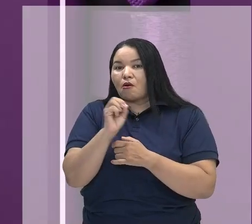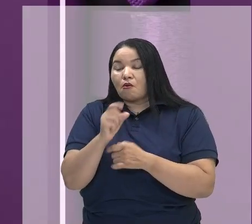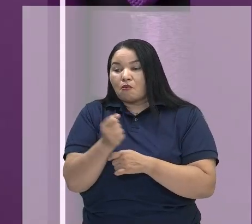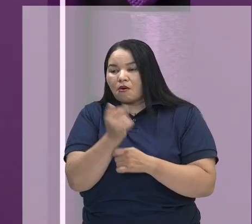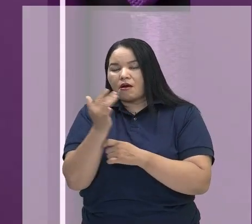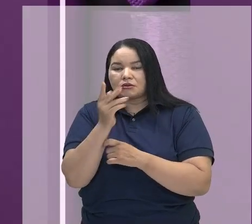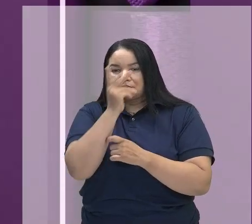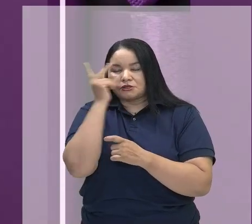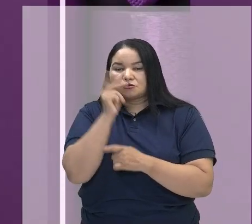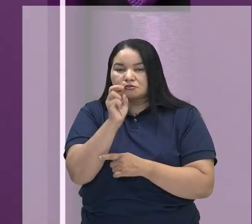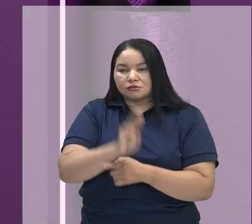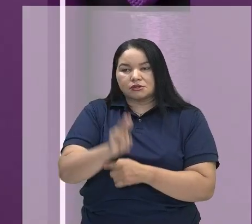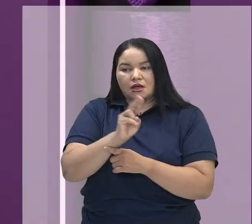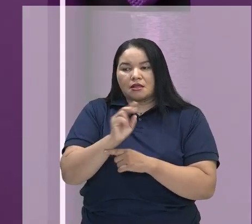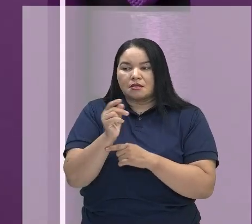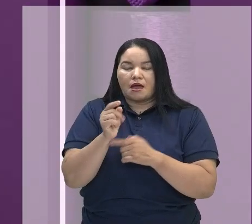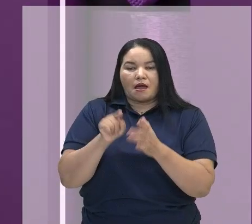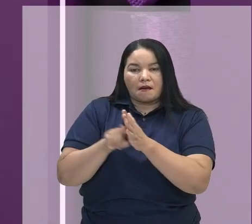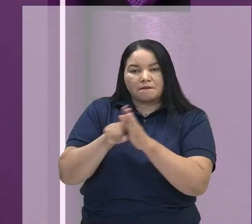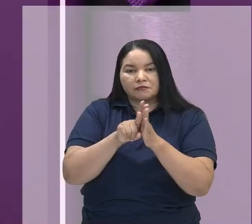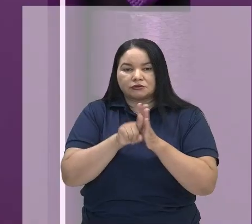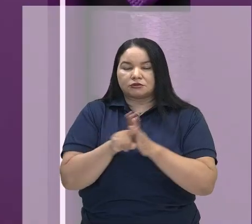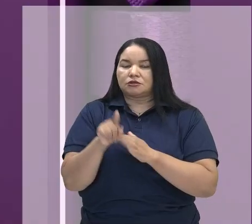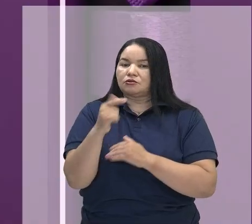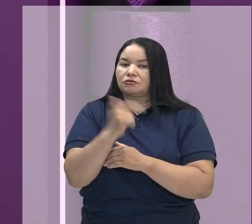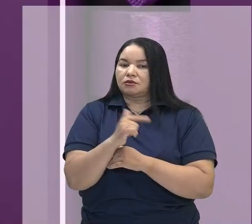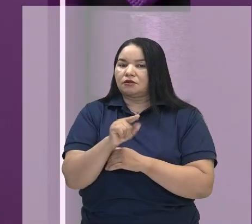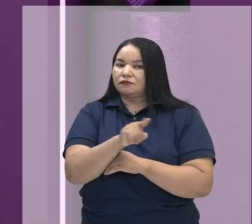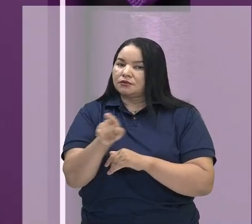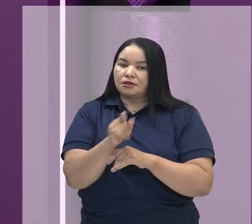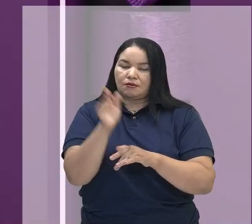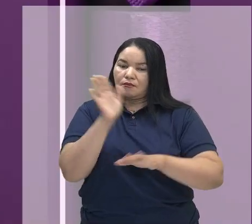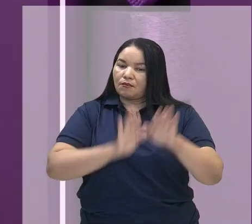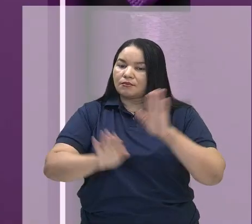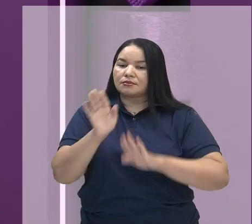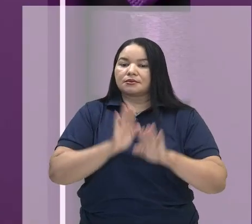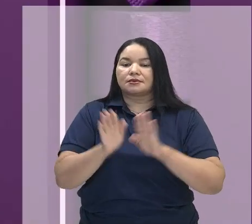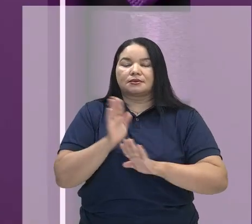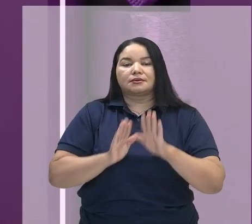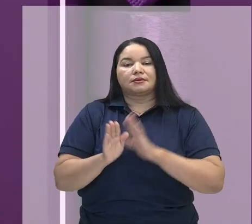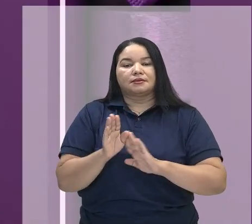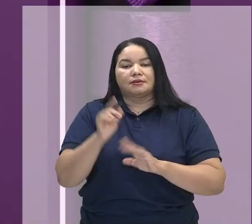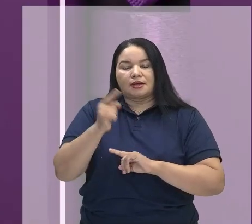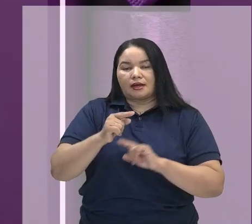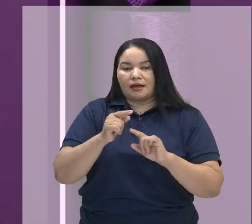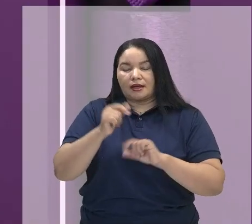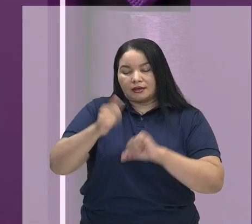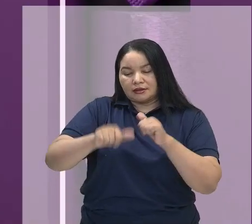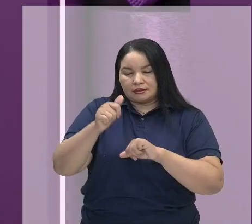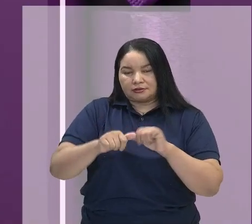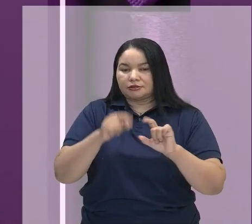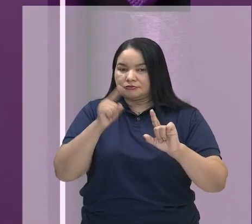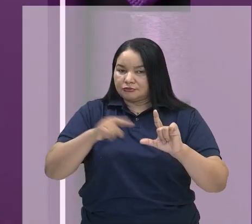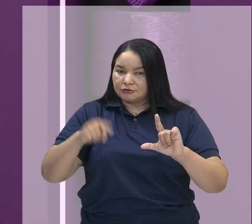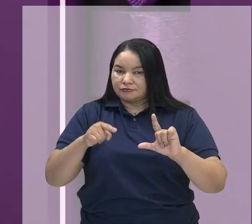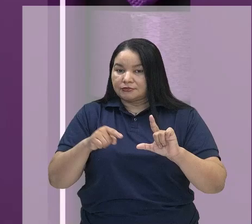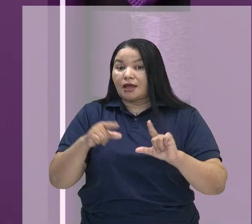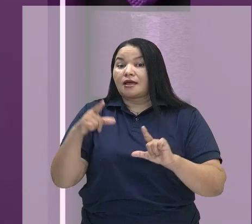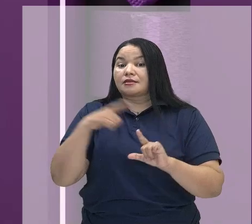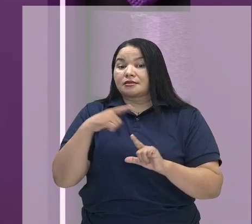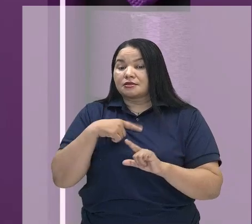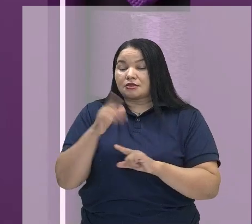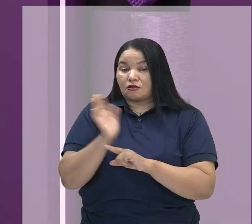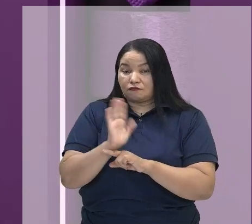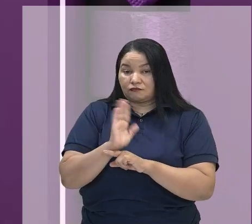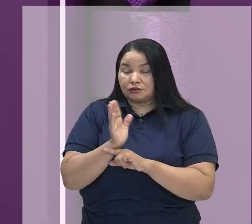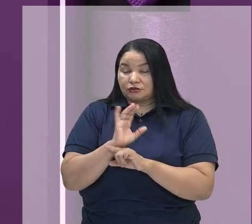foi utilizada para aquela pesquisa. Então, muito cuidado também ao analisar um gráfico. Por isso, eu tenho um VT aqui